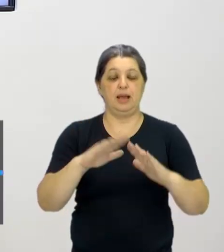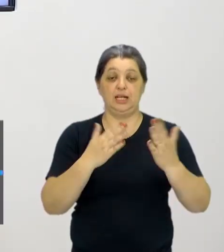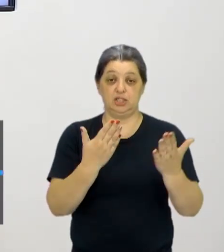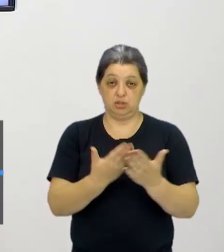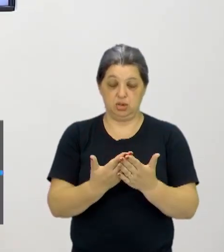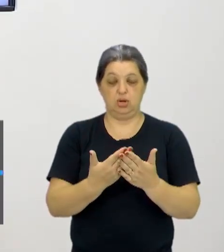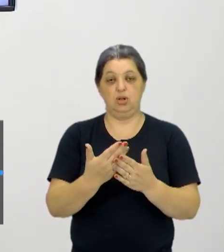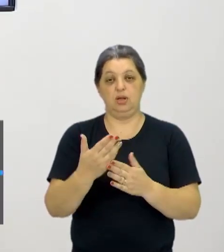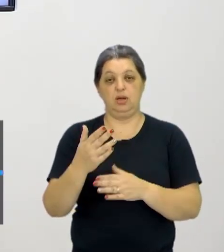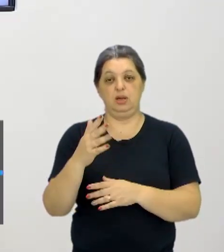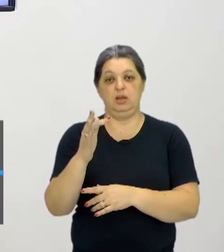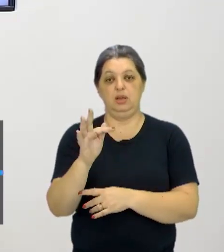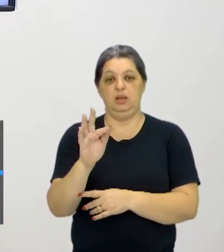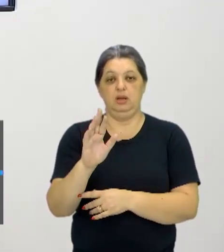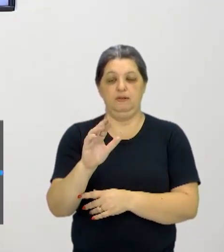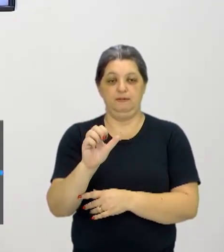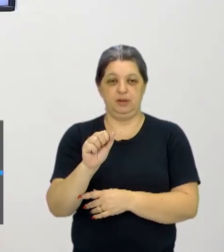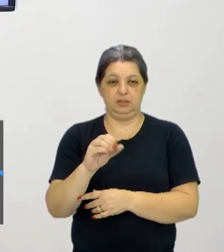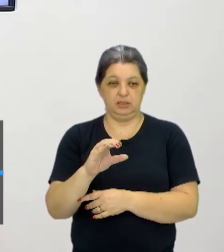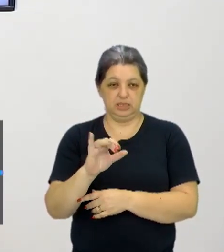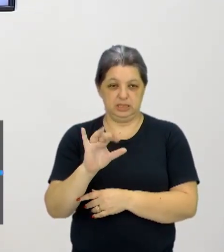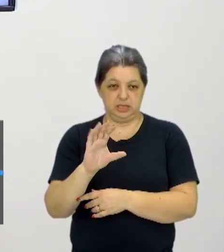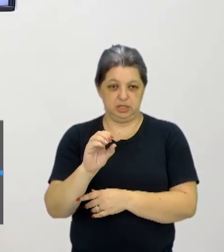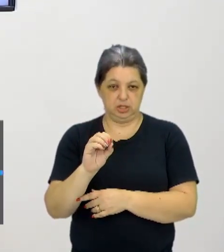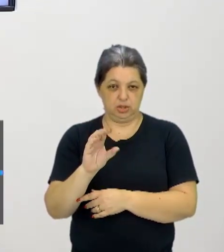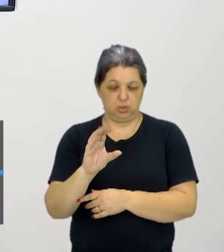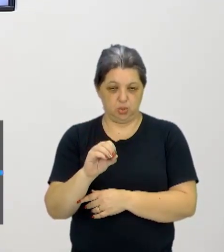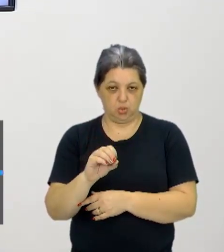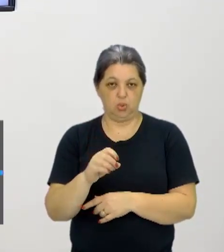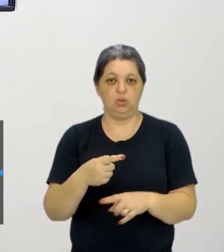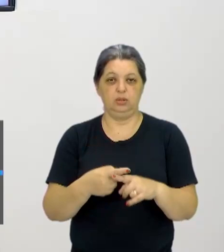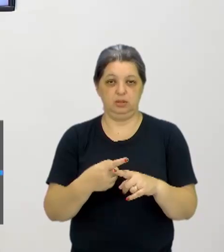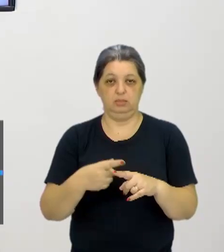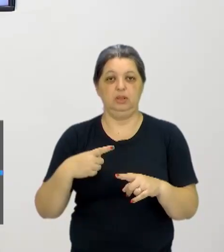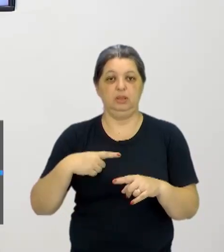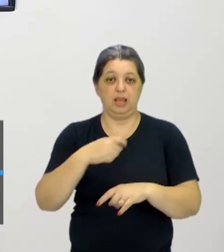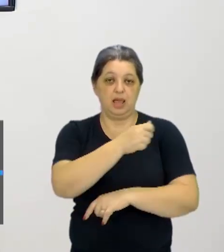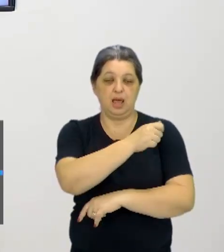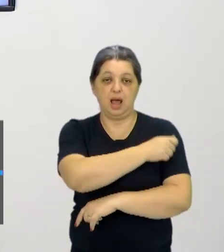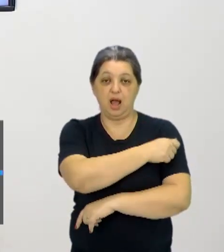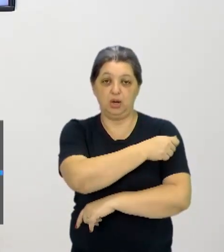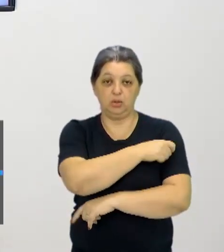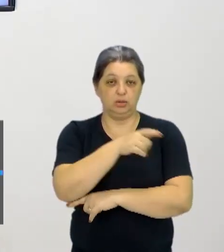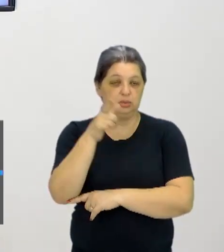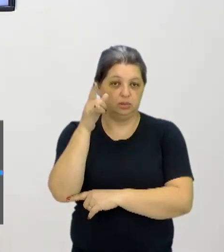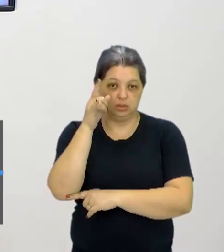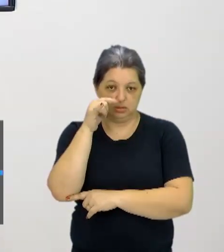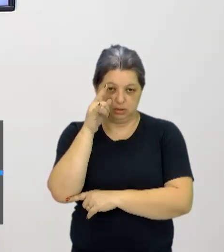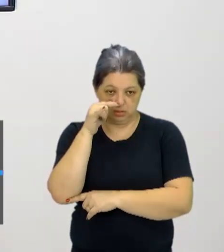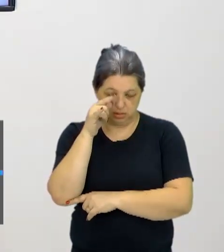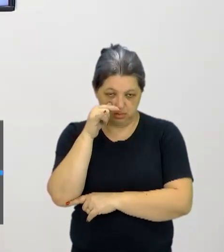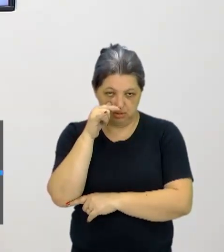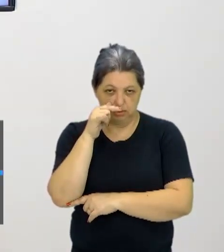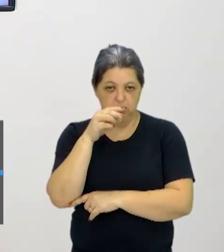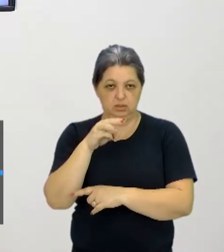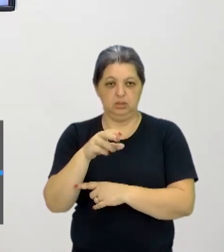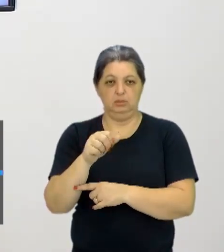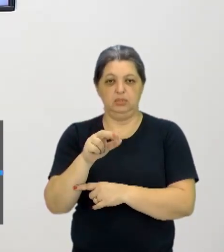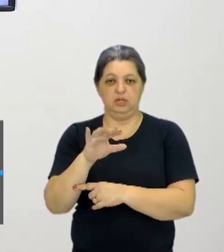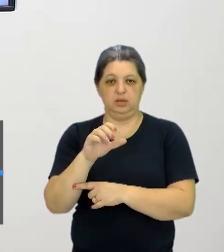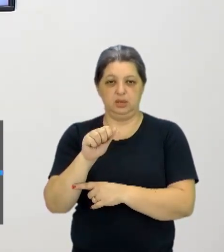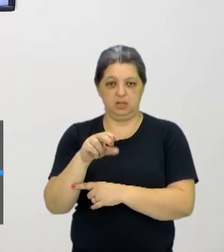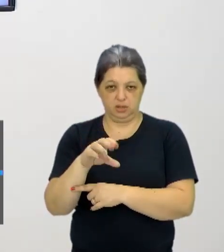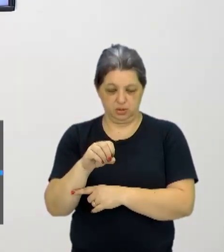São José dos Campos. Temos uns alunos aqui, ó, lá no Instagram também, o Emanuel e o Moisés aqui conosco.